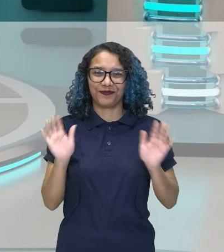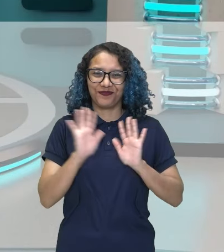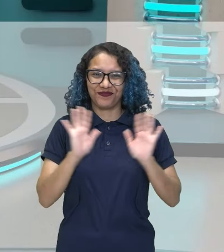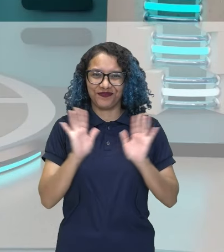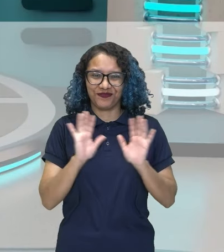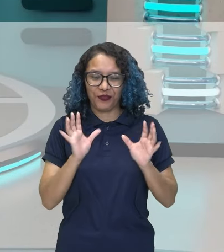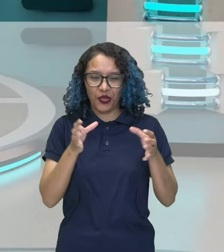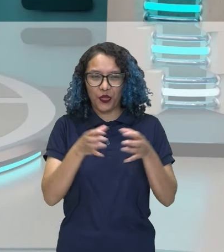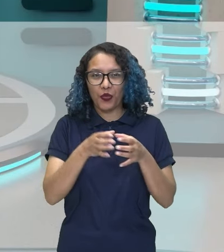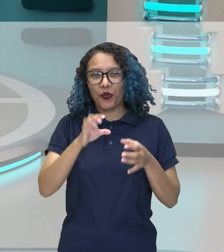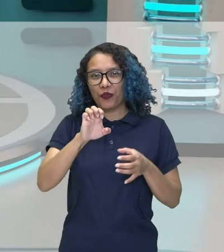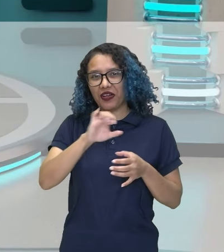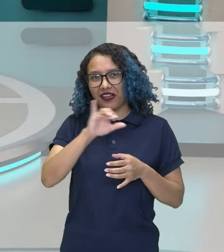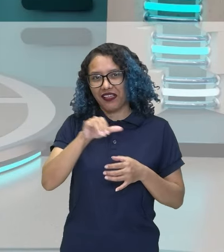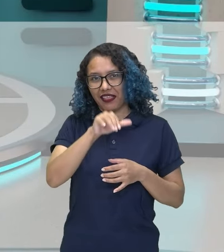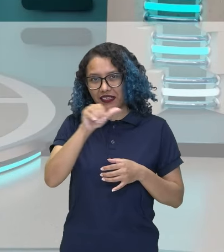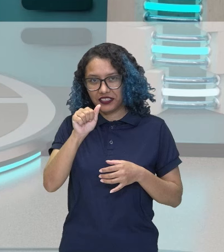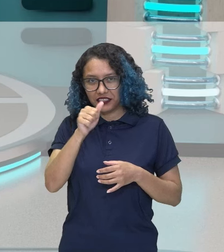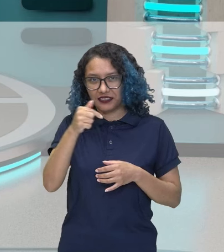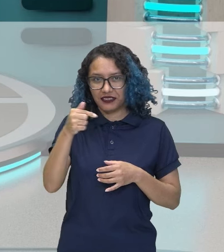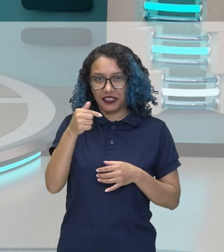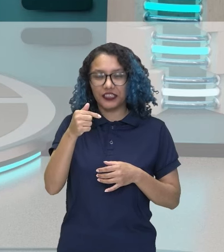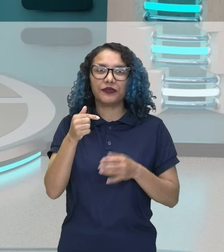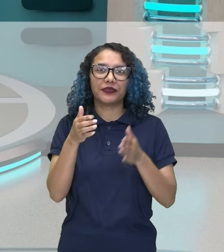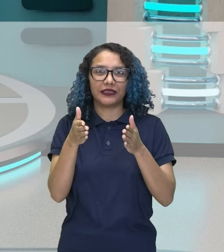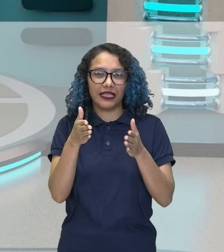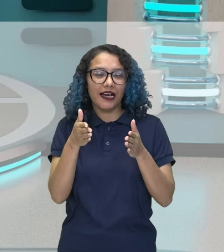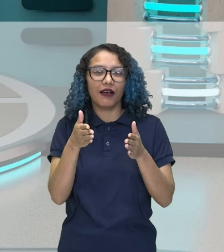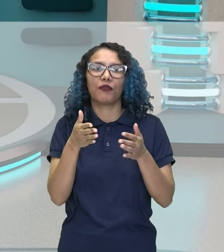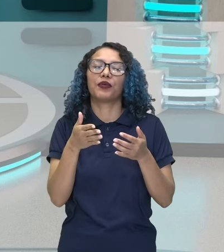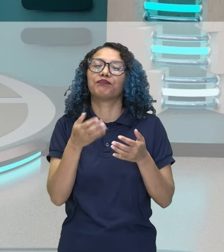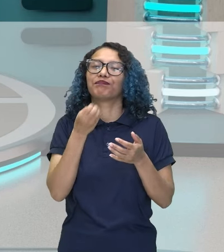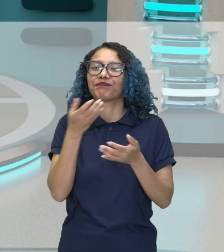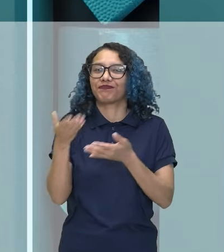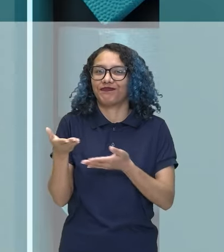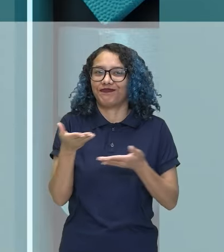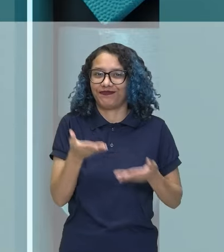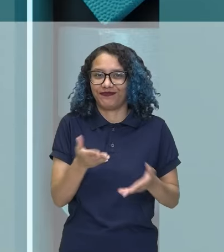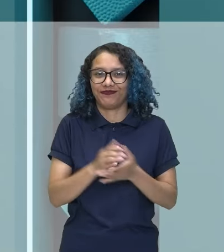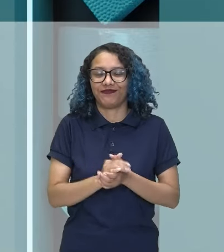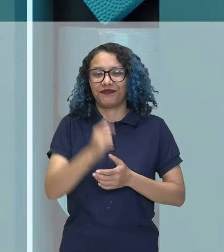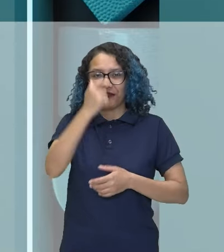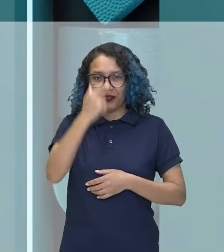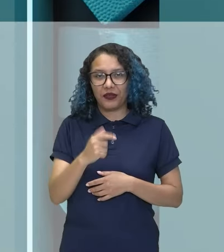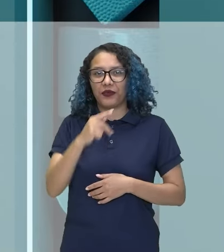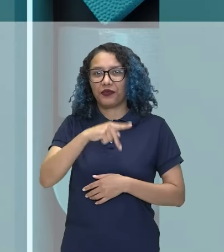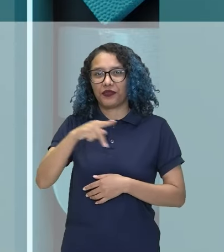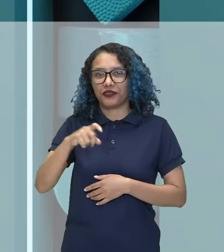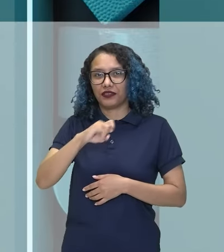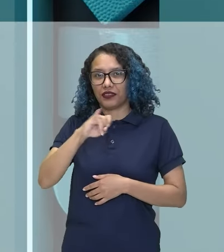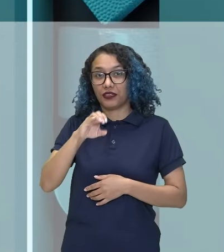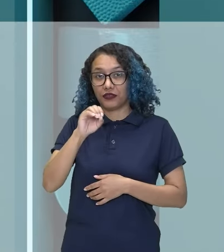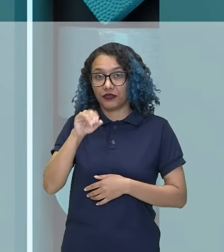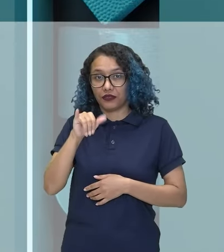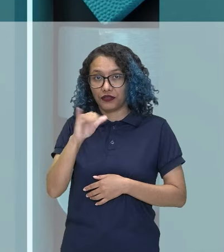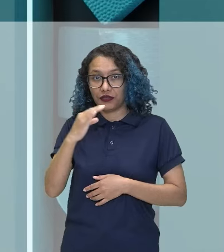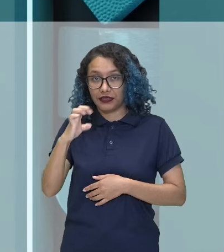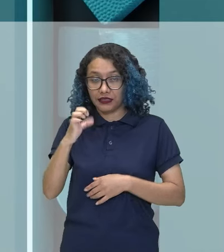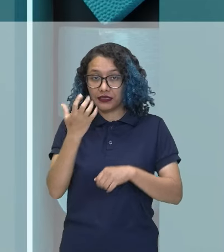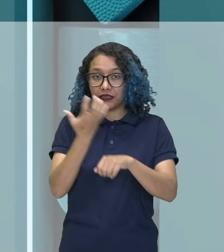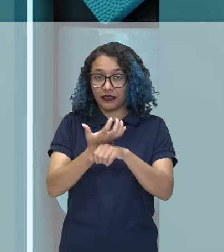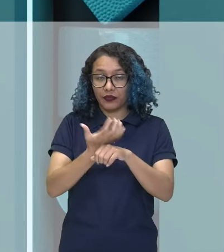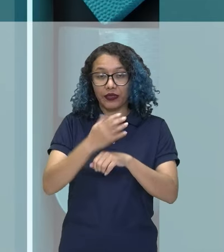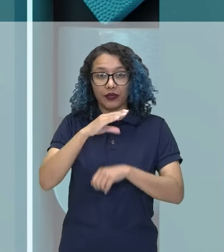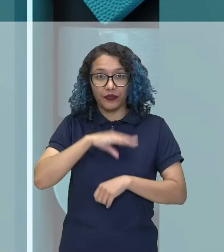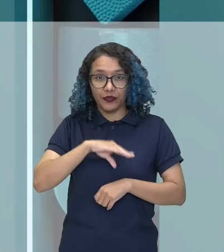Olá, estudantes da EJA, sétima etapa, sejam todos muito bem-vindos. Eu sou a professora Joyce Martins, do componente curricular de